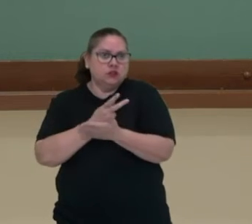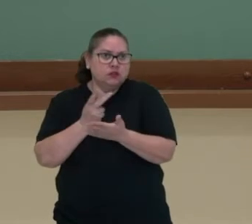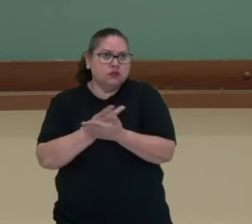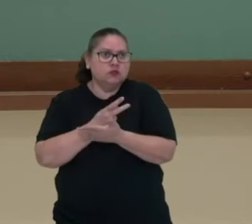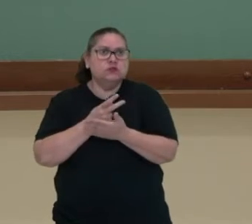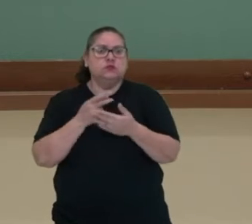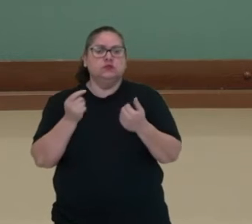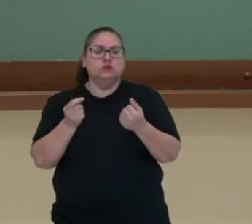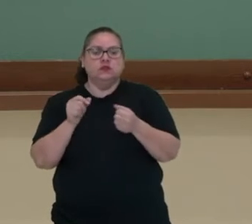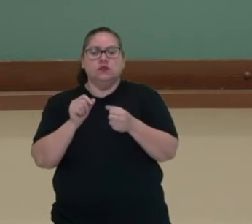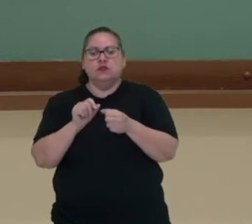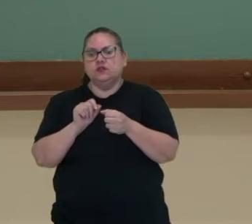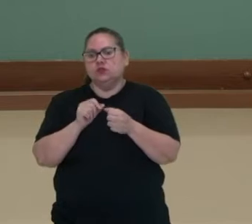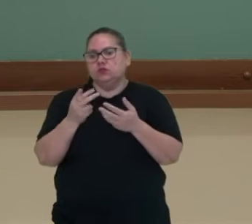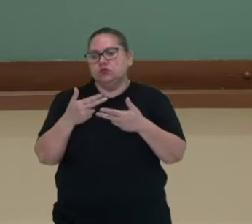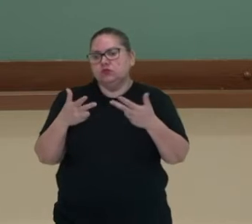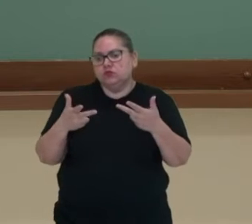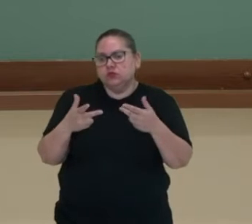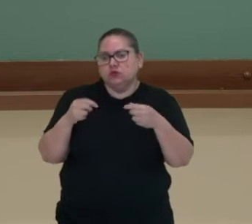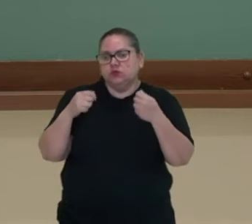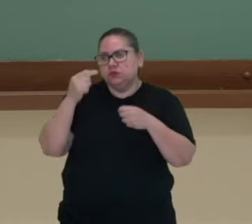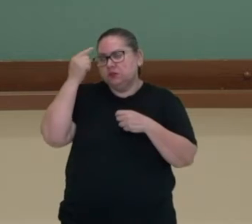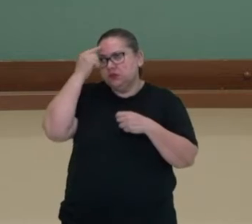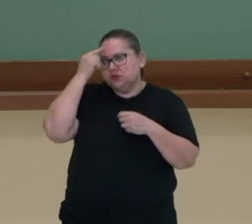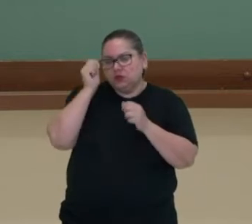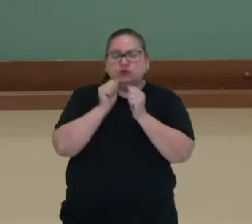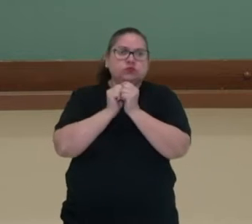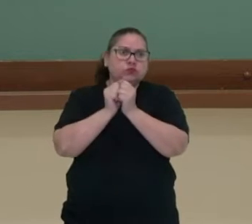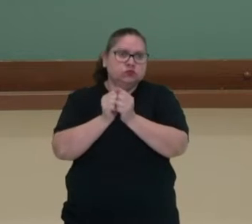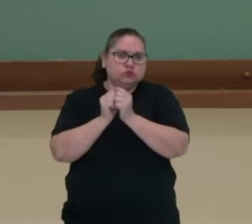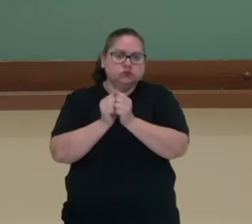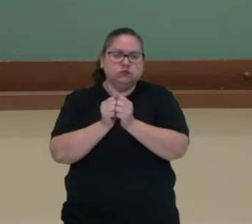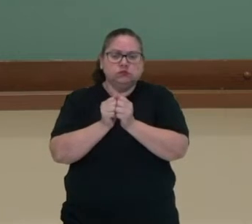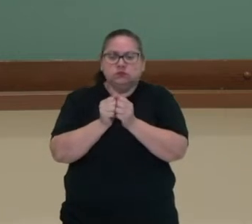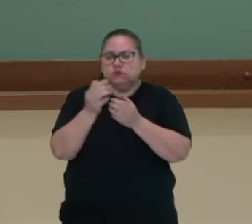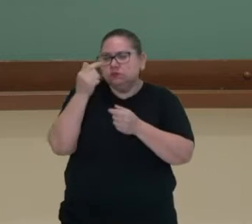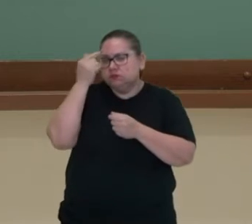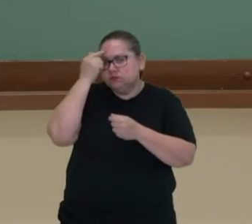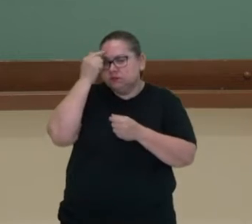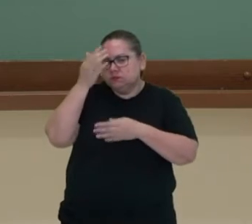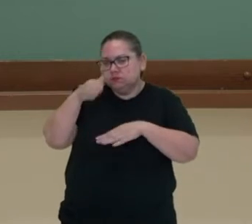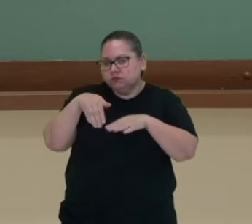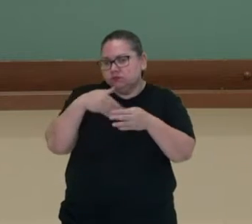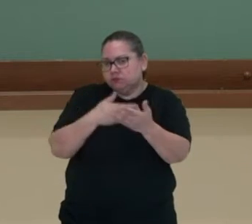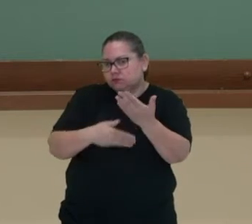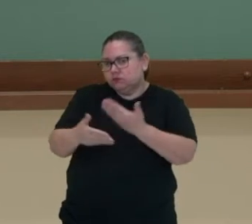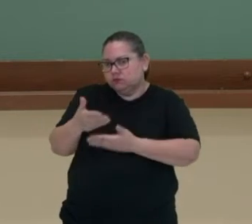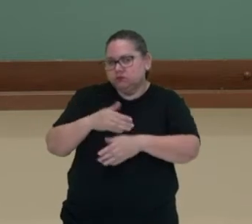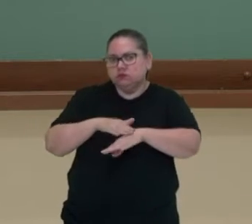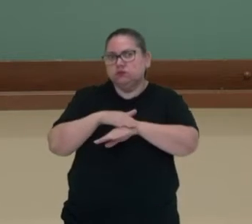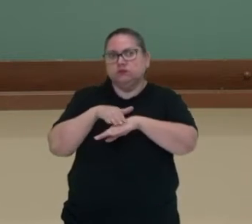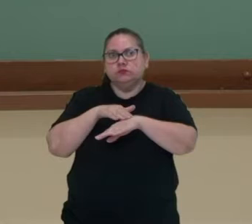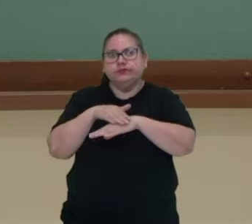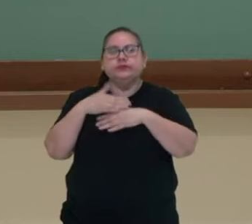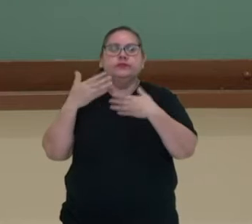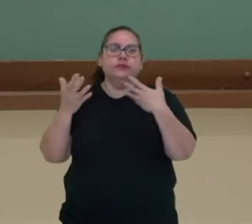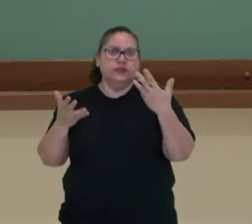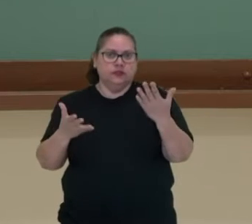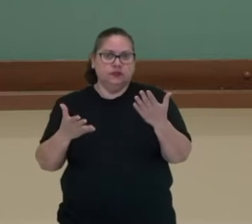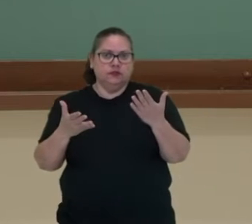quando comete algum equívoco, a gente pode pensar juntos, refletir, né, se aquela ação foi adequada e